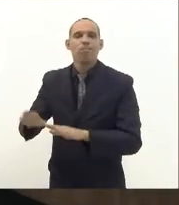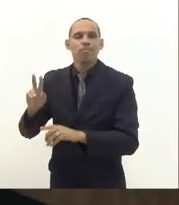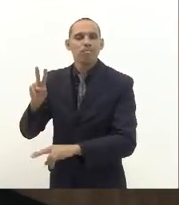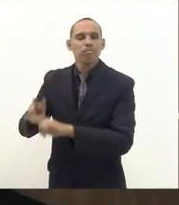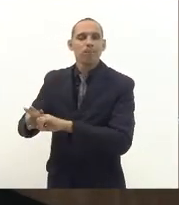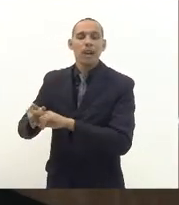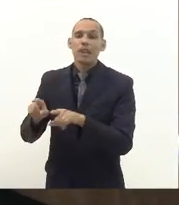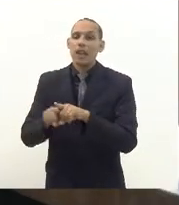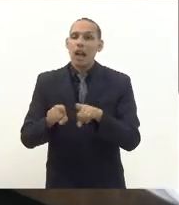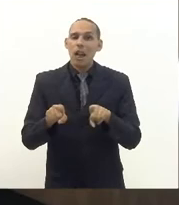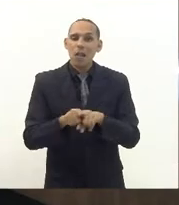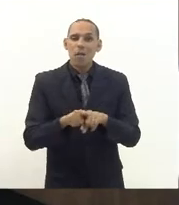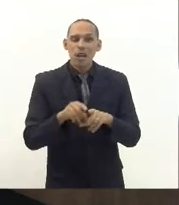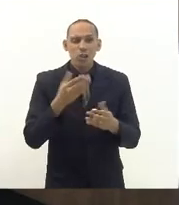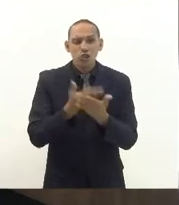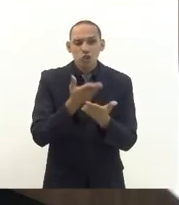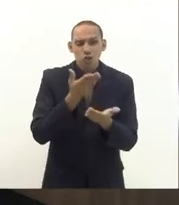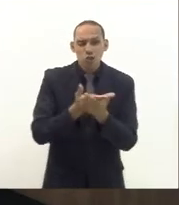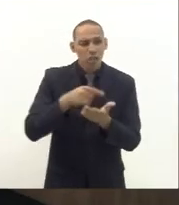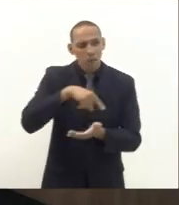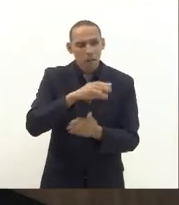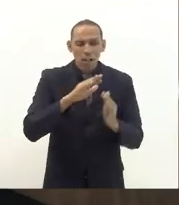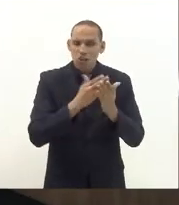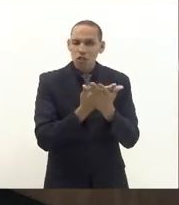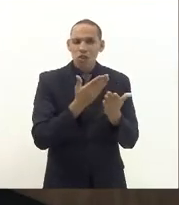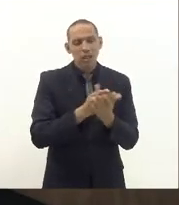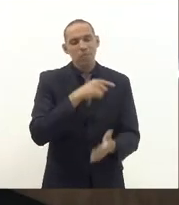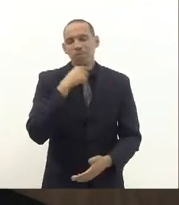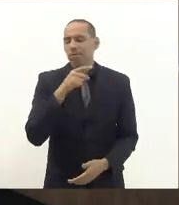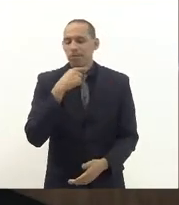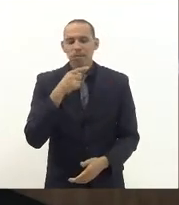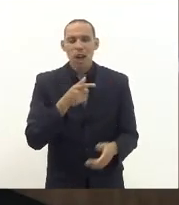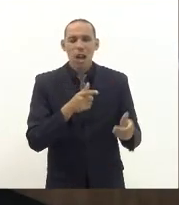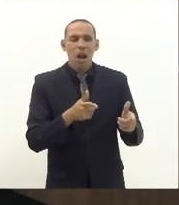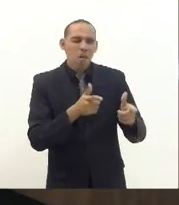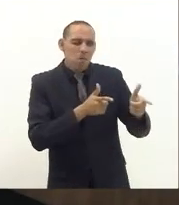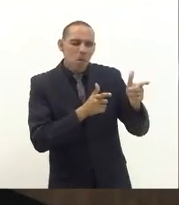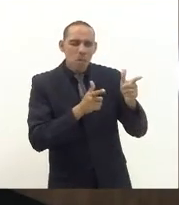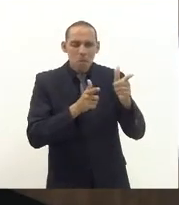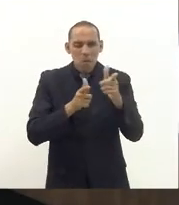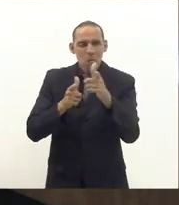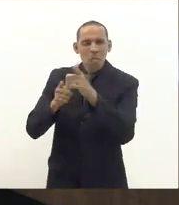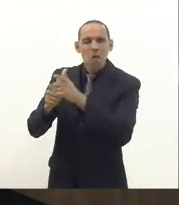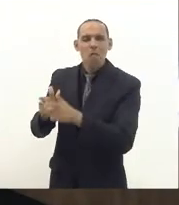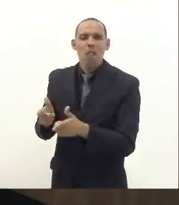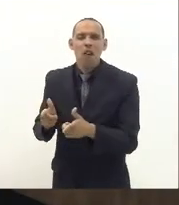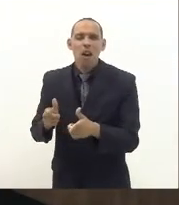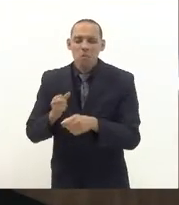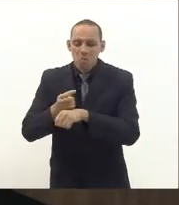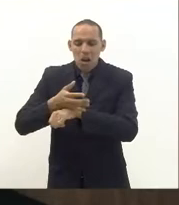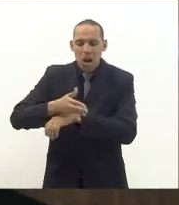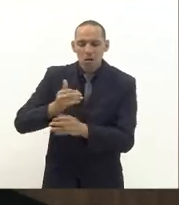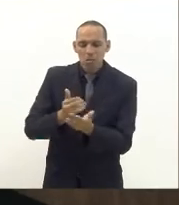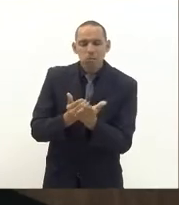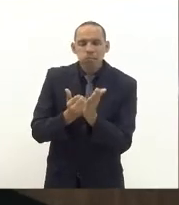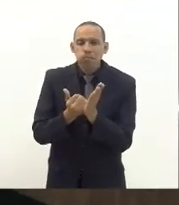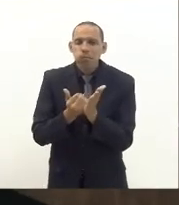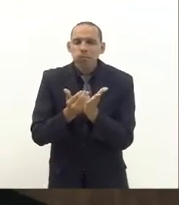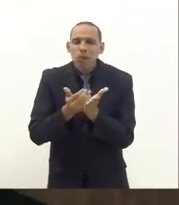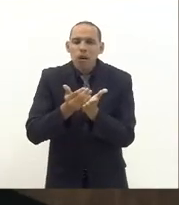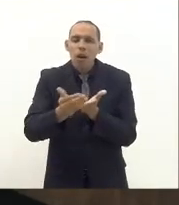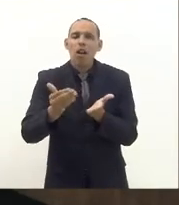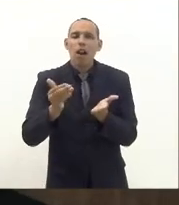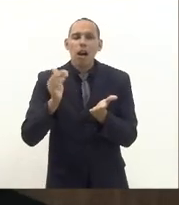quem precisava estudar também não conseguiu sair o tiroteio acontecia desde o início da madrugada e